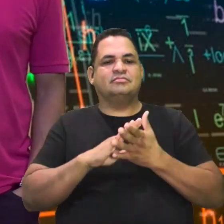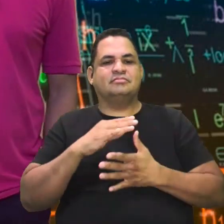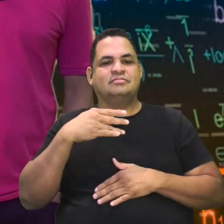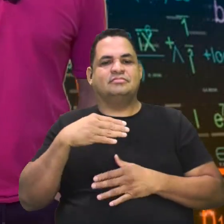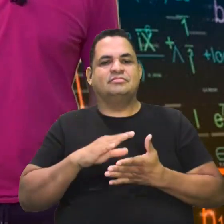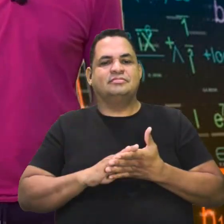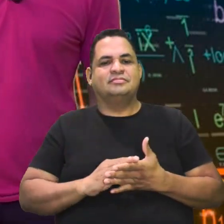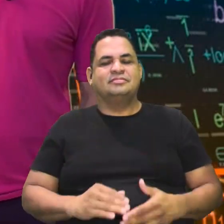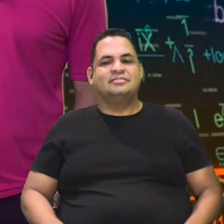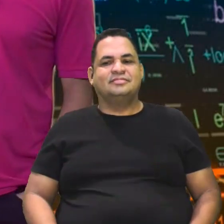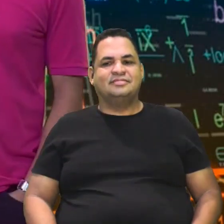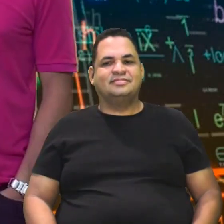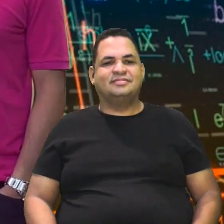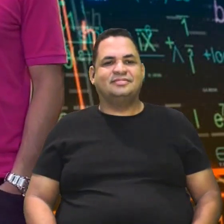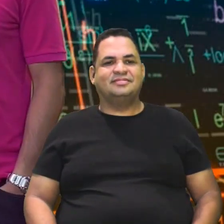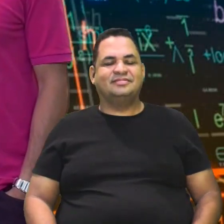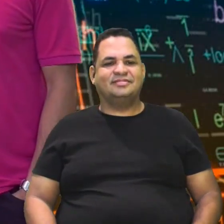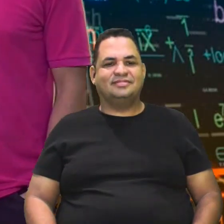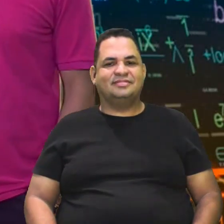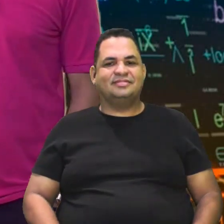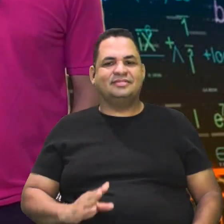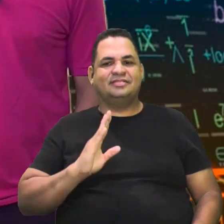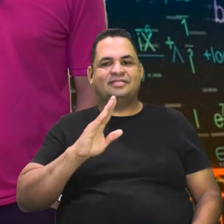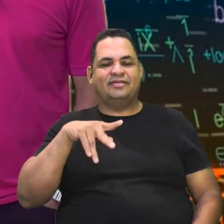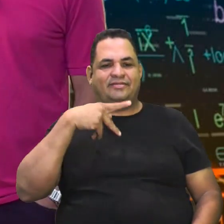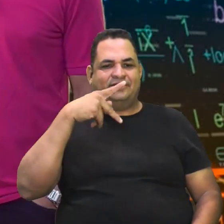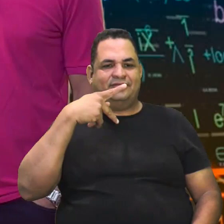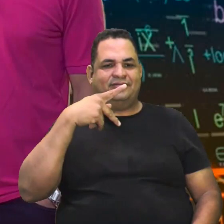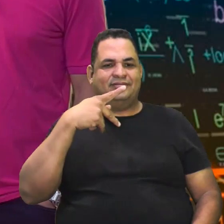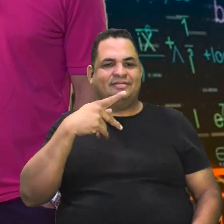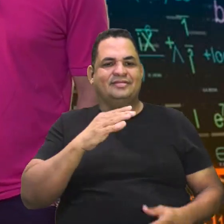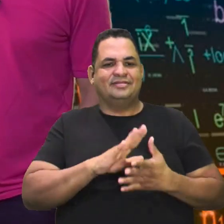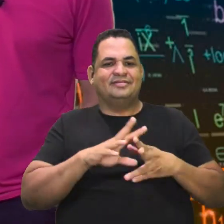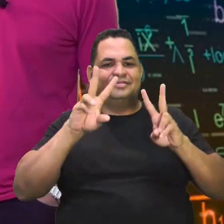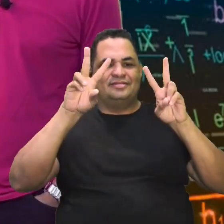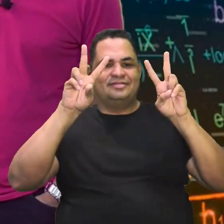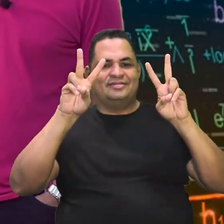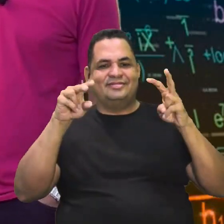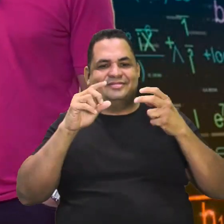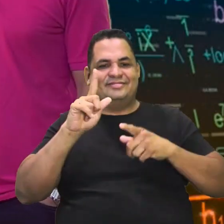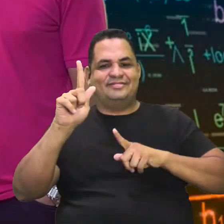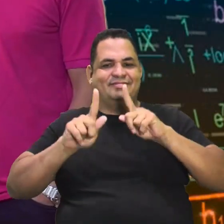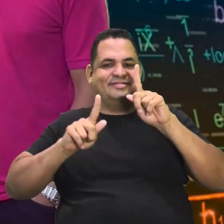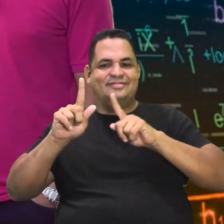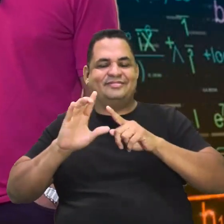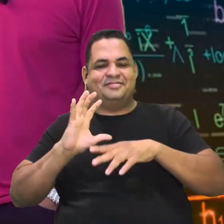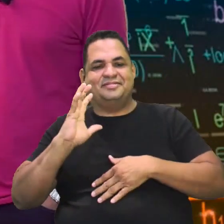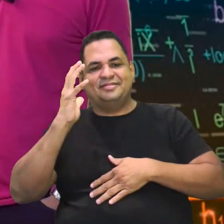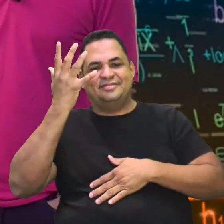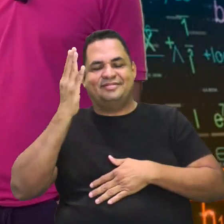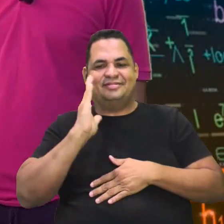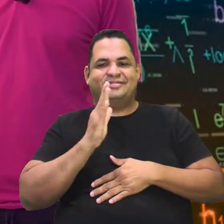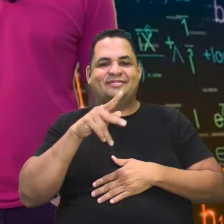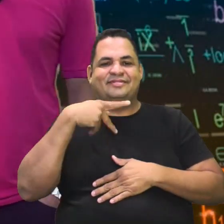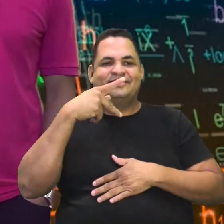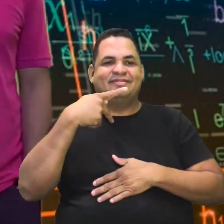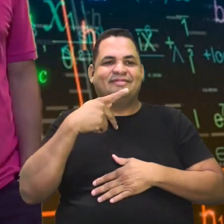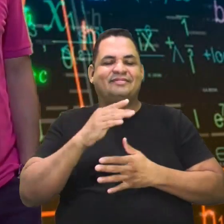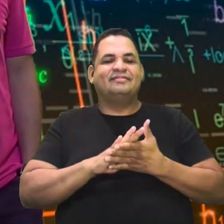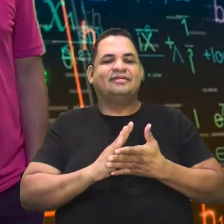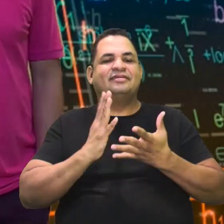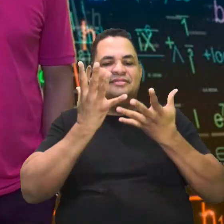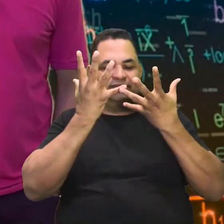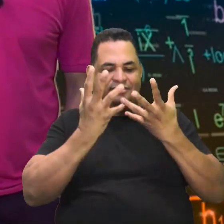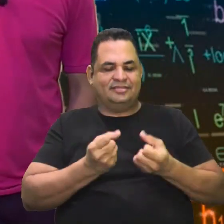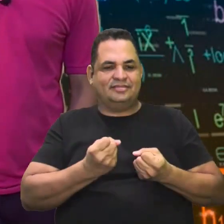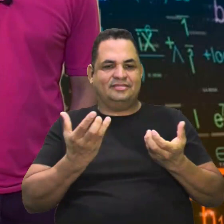Mas você já falou com o Silvio Santos? O assunto é estatística, simbora resolver. Já falei. Então, Topou.